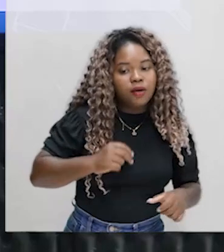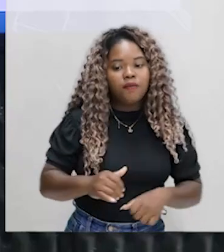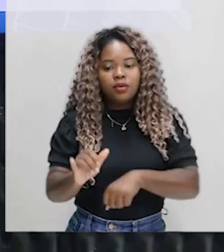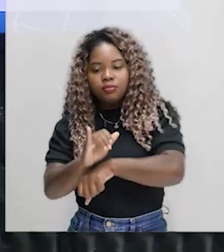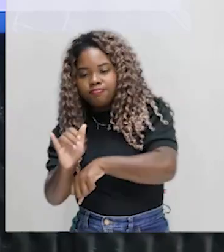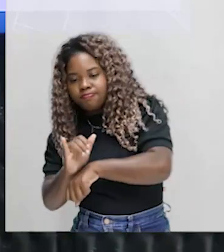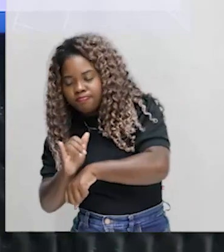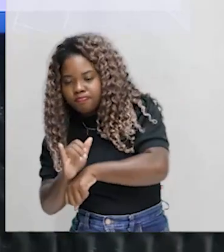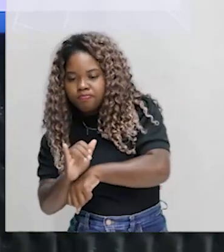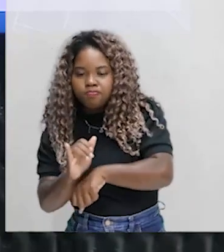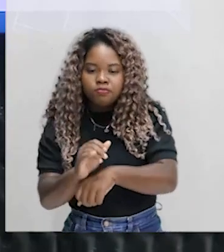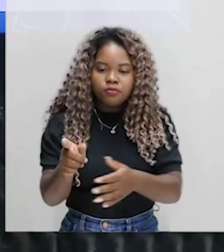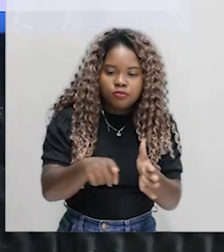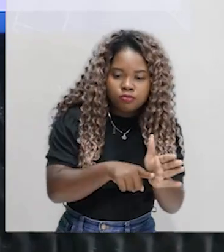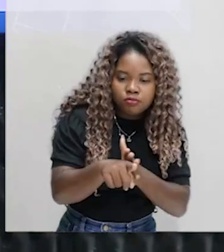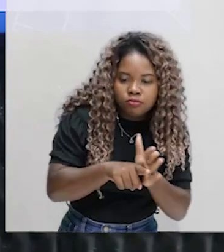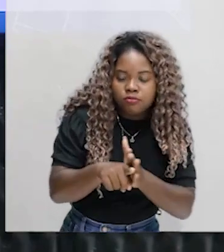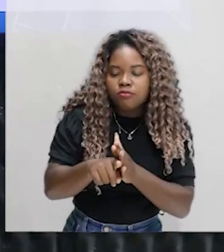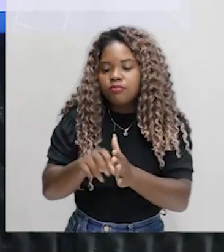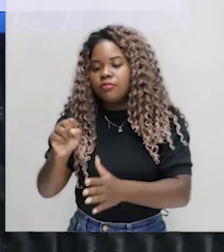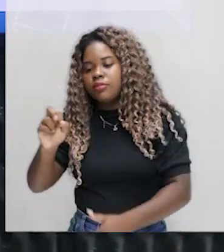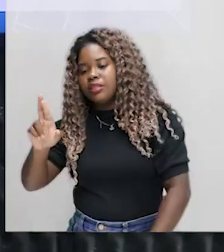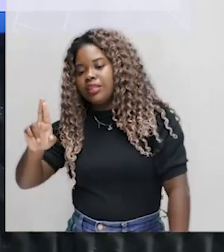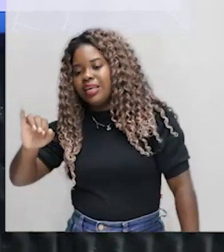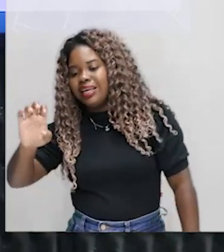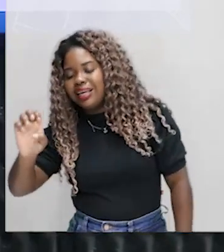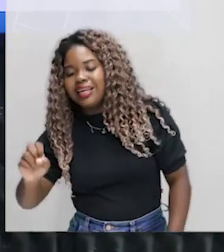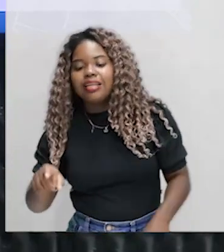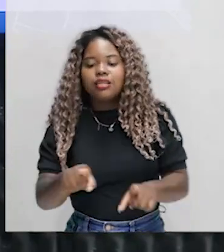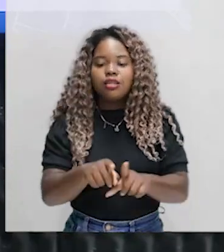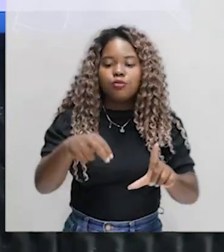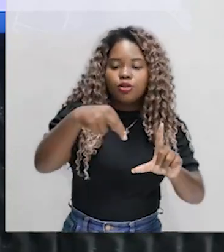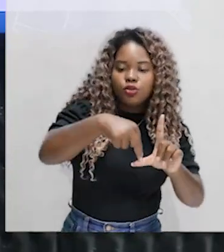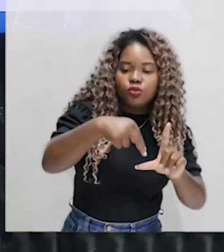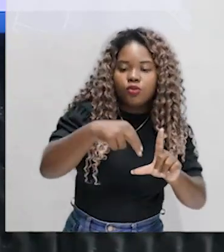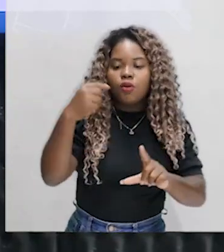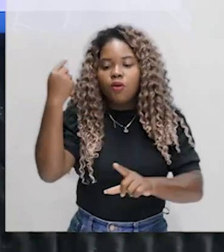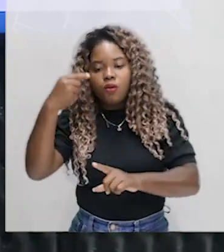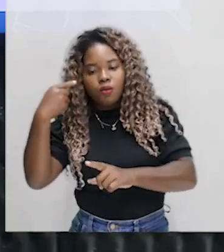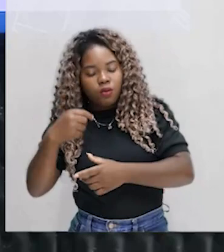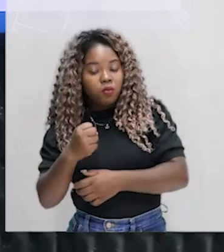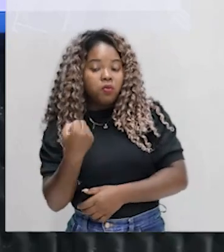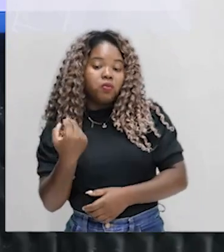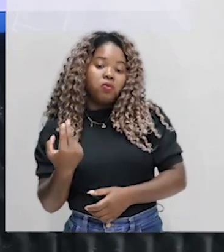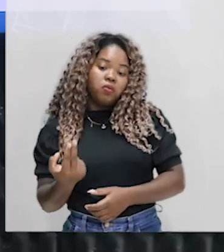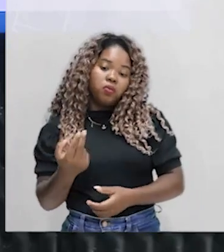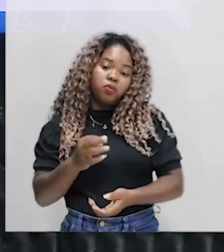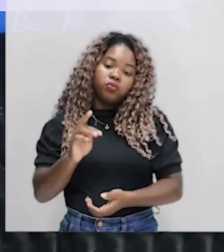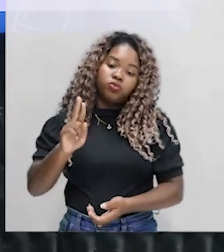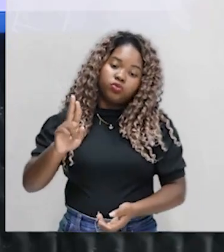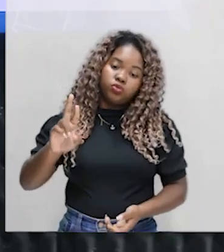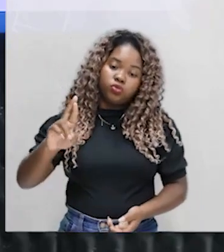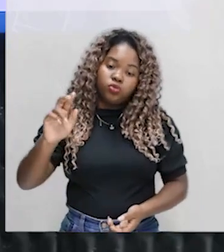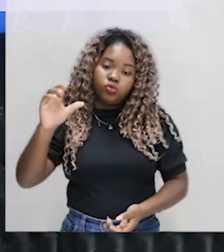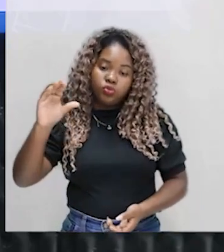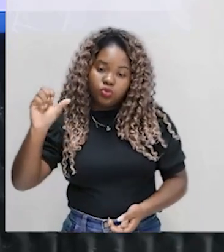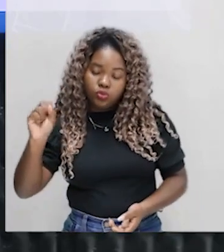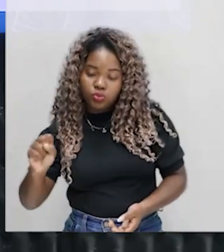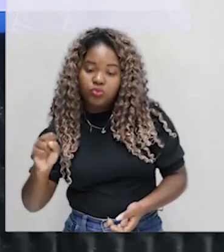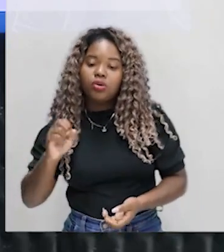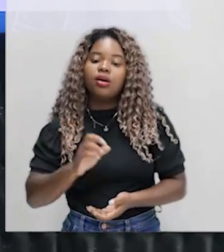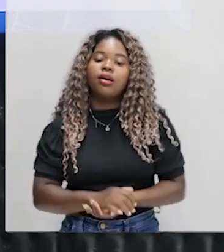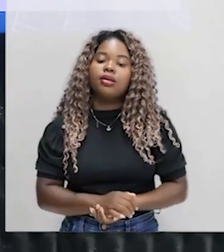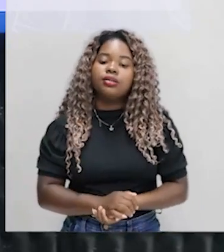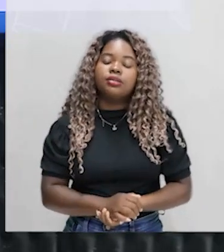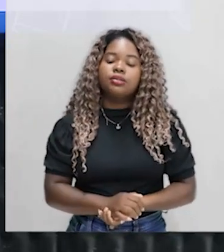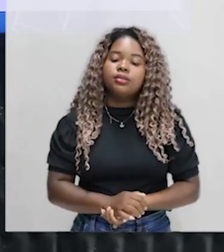séries e buscando novelas espanholas, né? Ou novelas turcas, que também está muito na